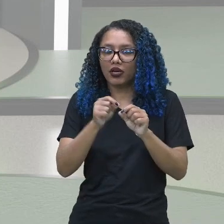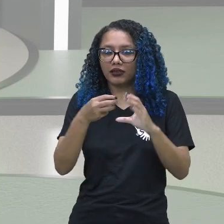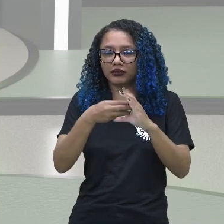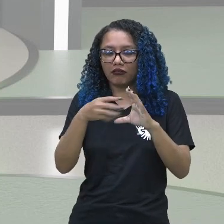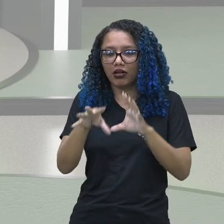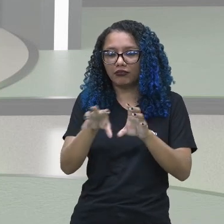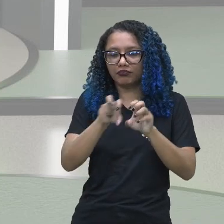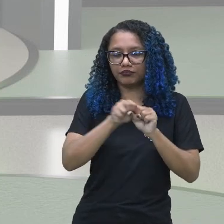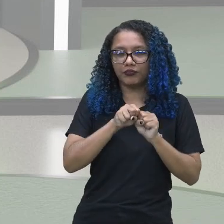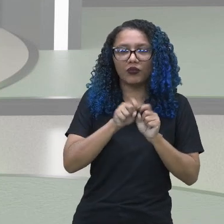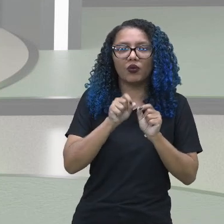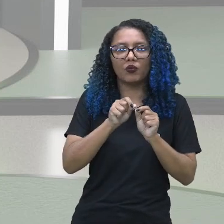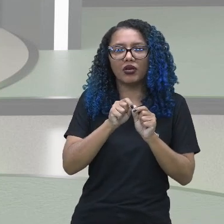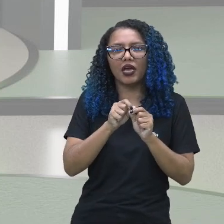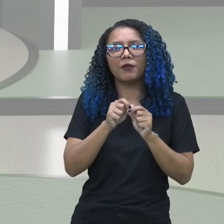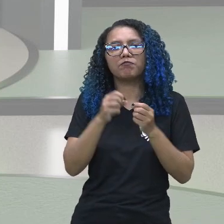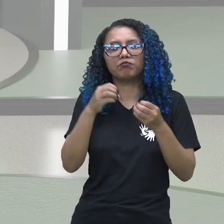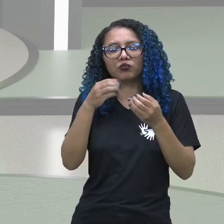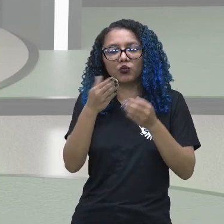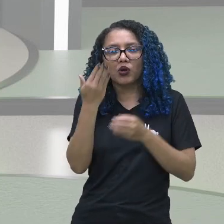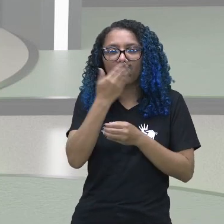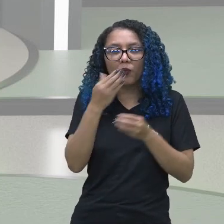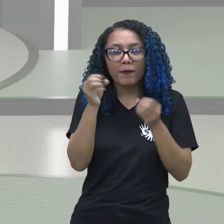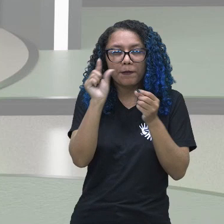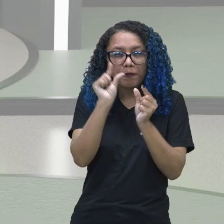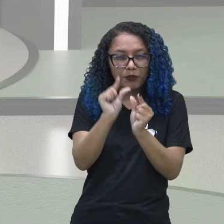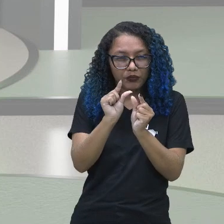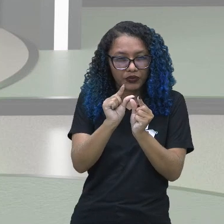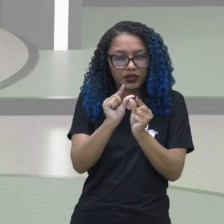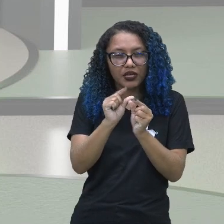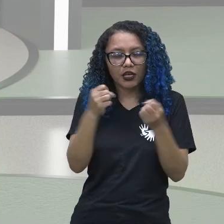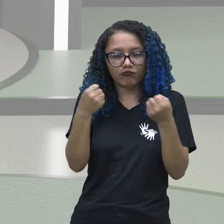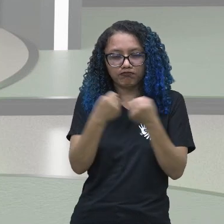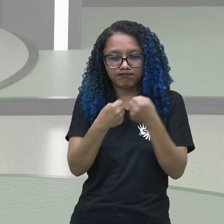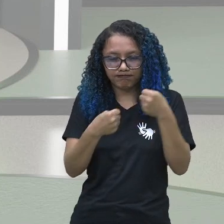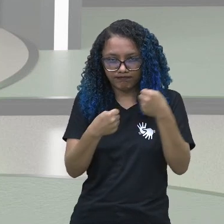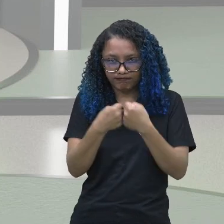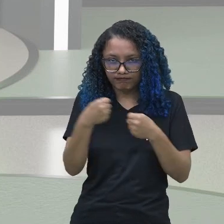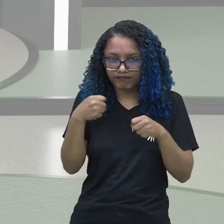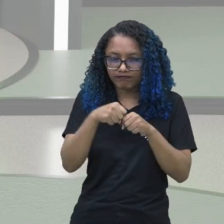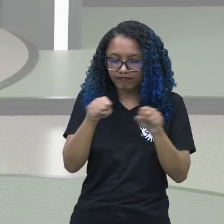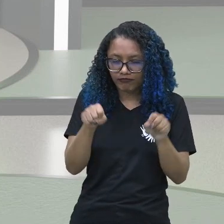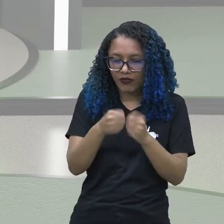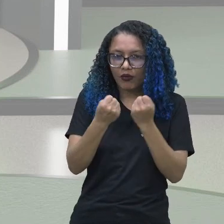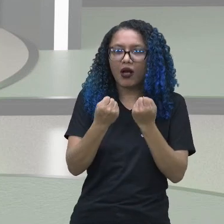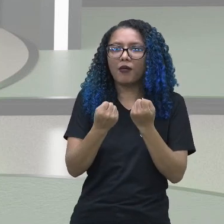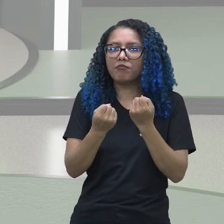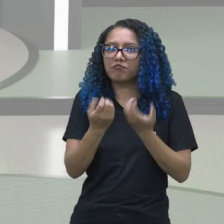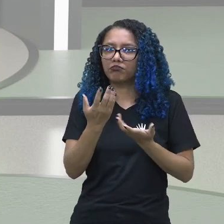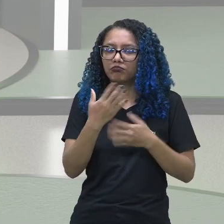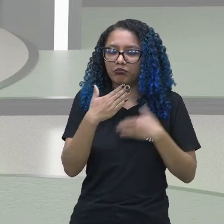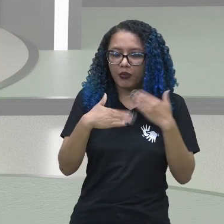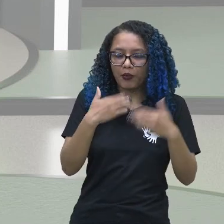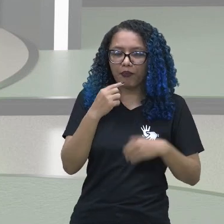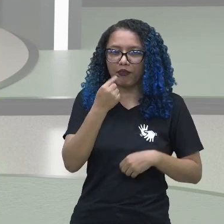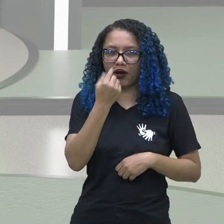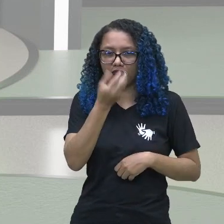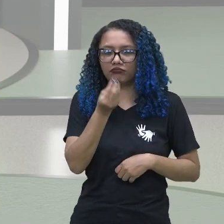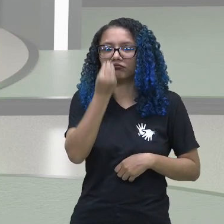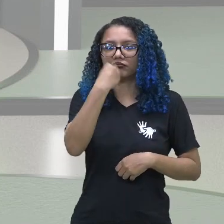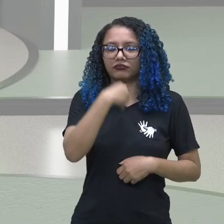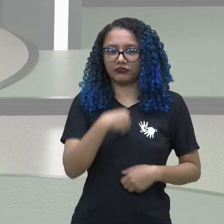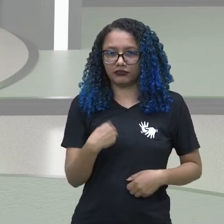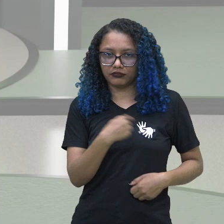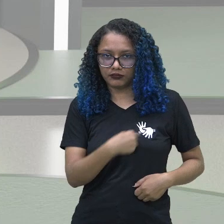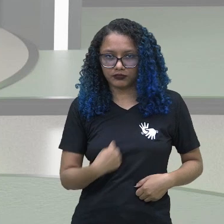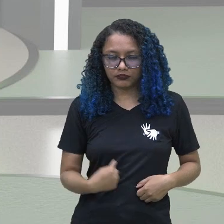carboidratos pequenos, que eles vão ser quebrados durante um processo de digestão, né? Ou seja, quanto mais simples o carboidrato, mais fácil de